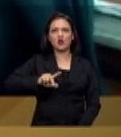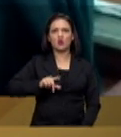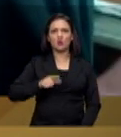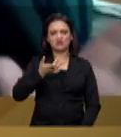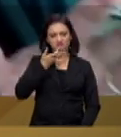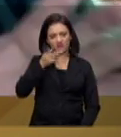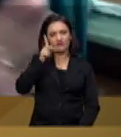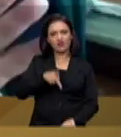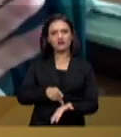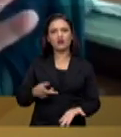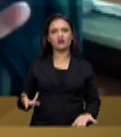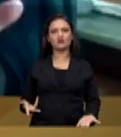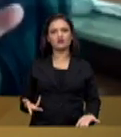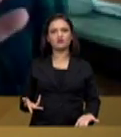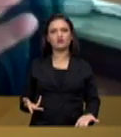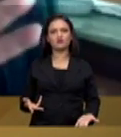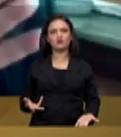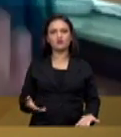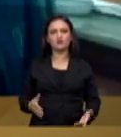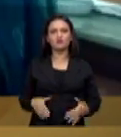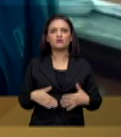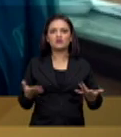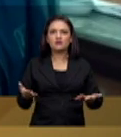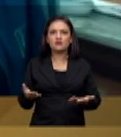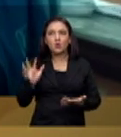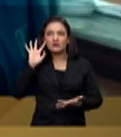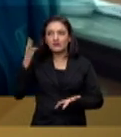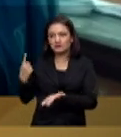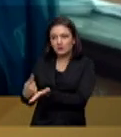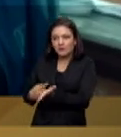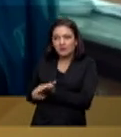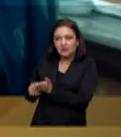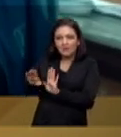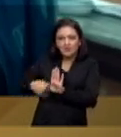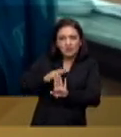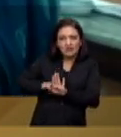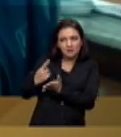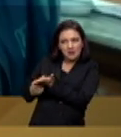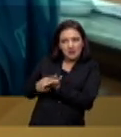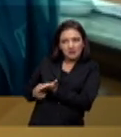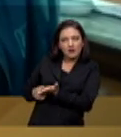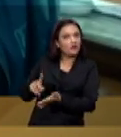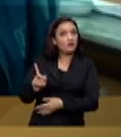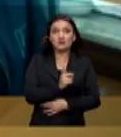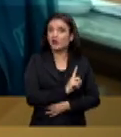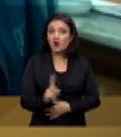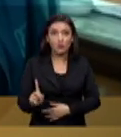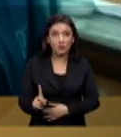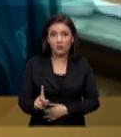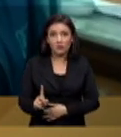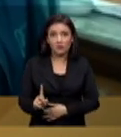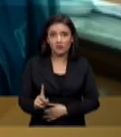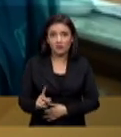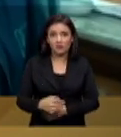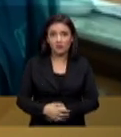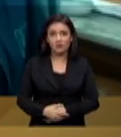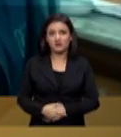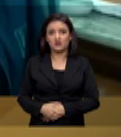e, portanto, não combino decisões. Não recebo sequer,